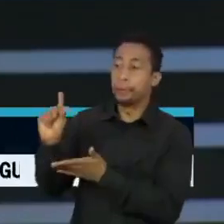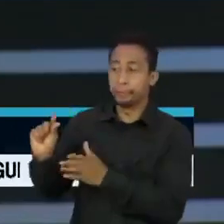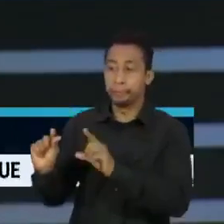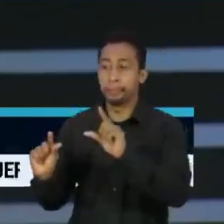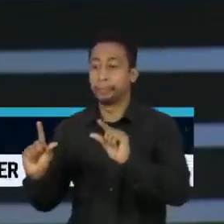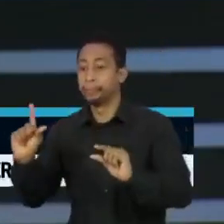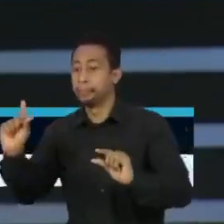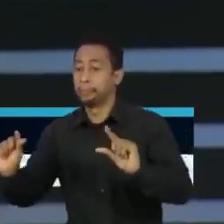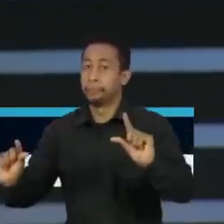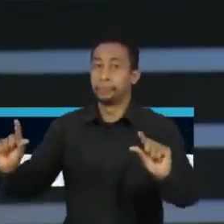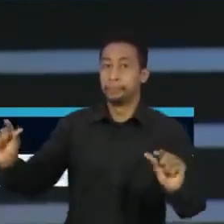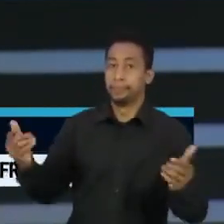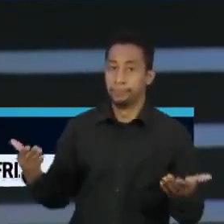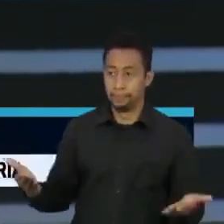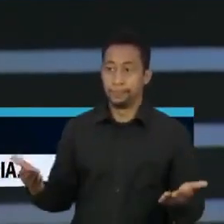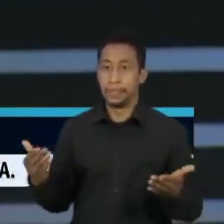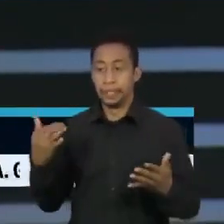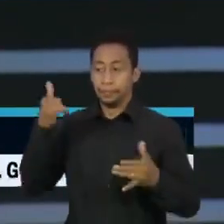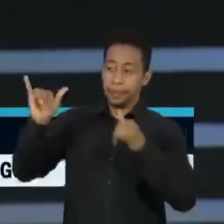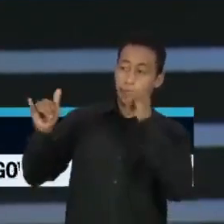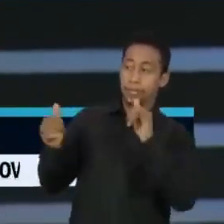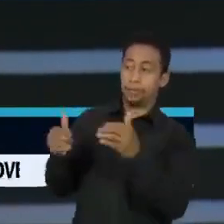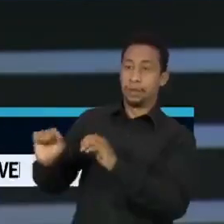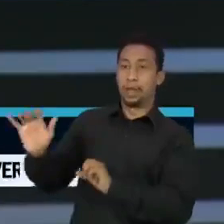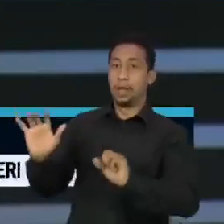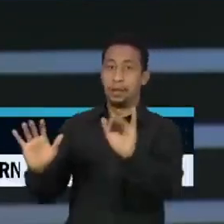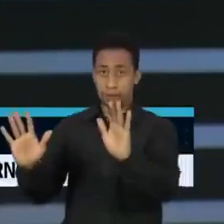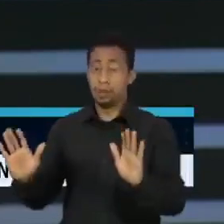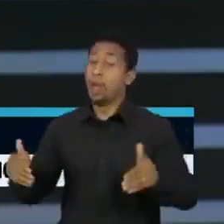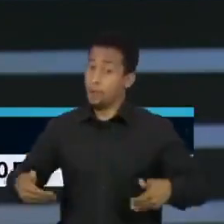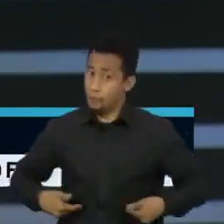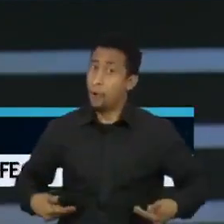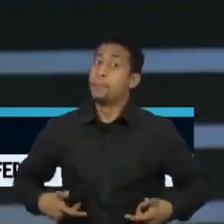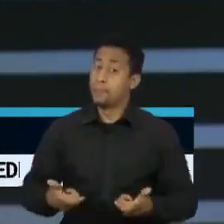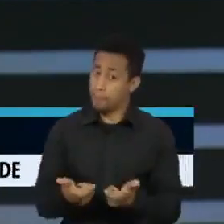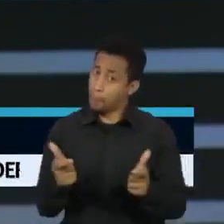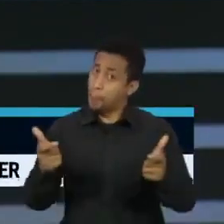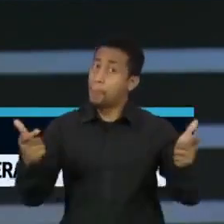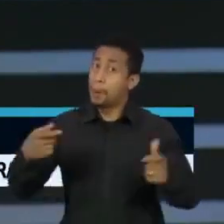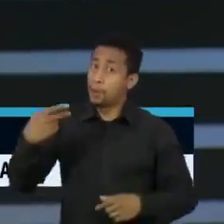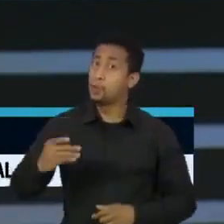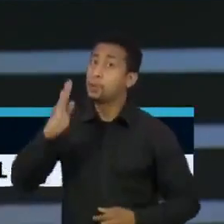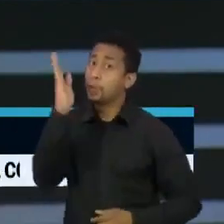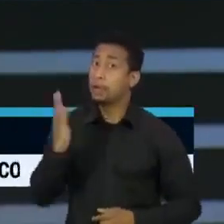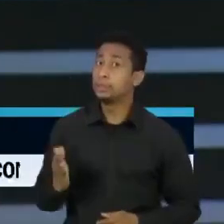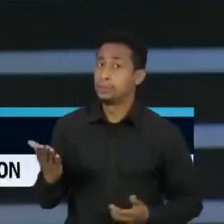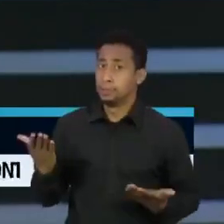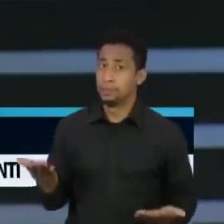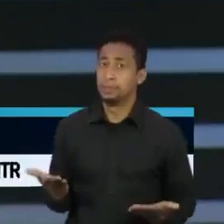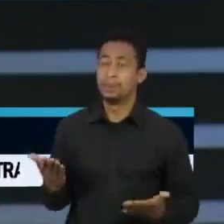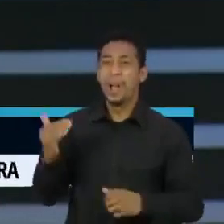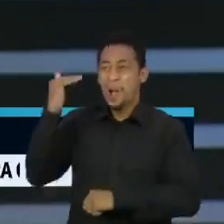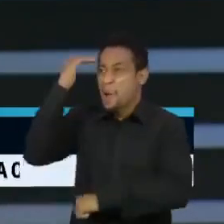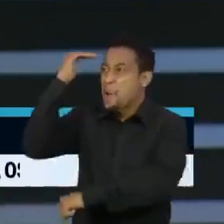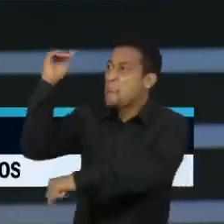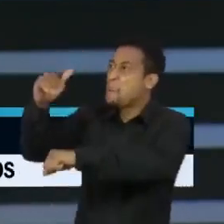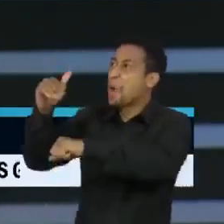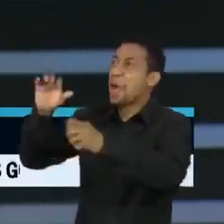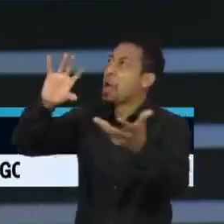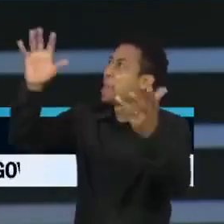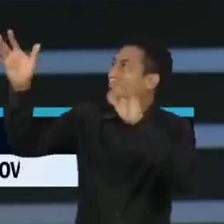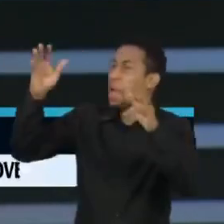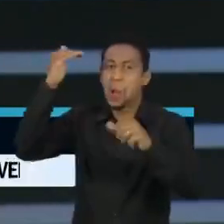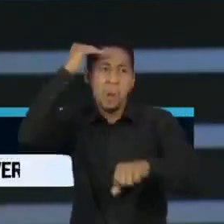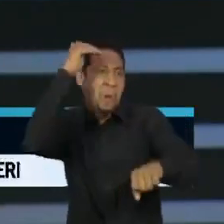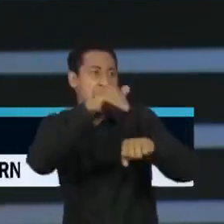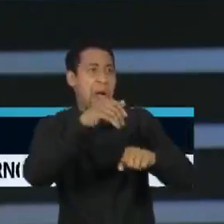e com certeza a fome está rondando já na realidade do nosso país adianta culpar forças externas